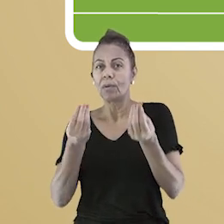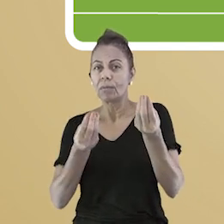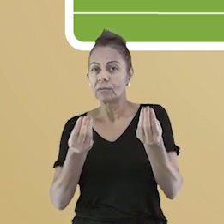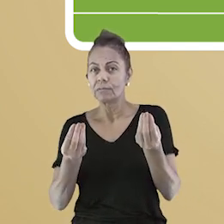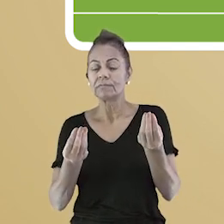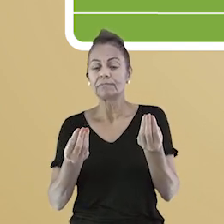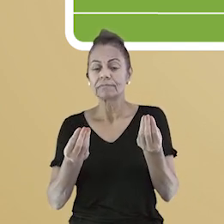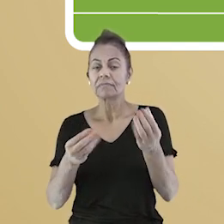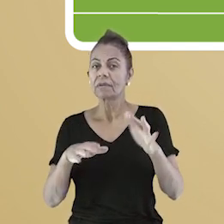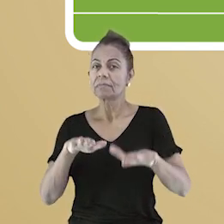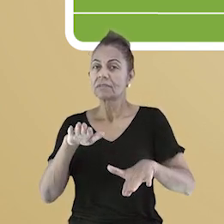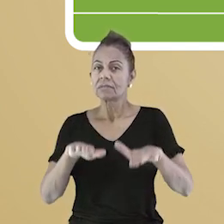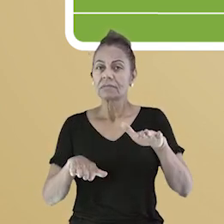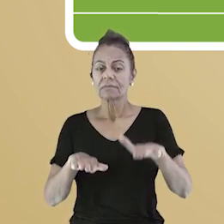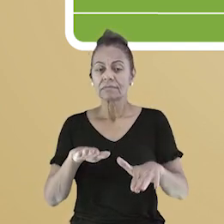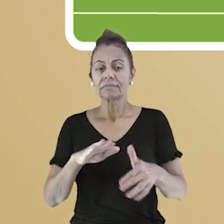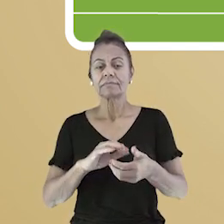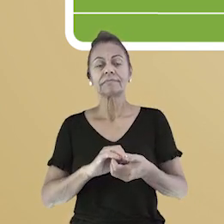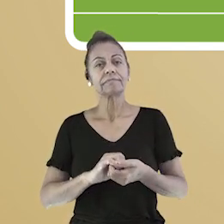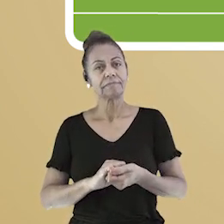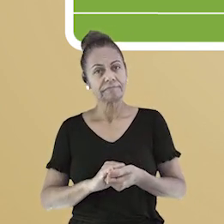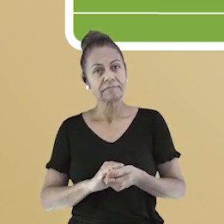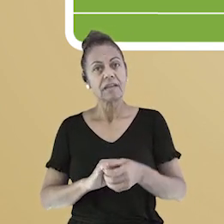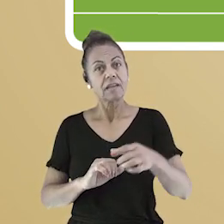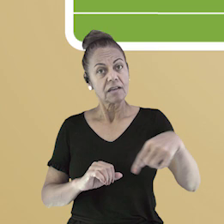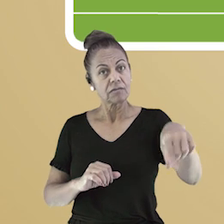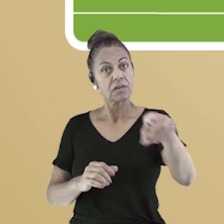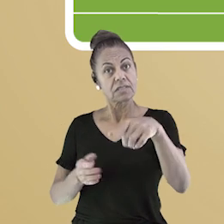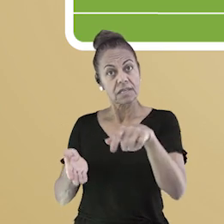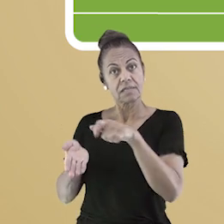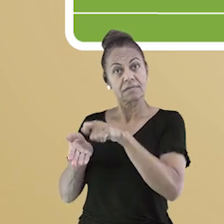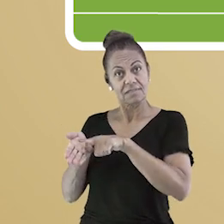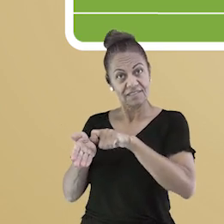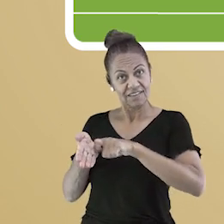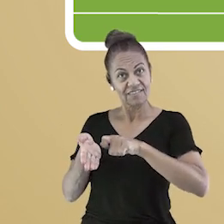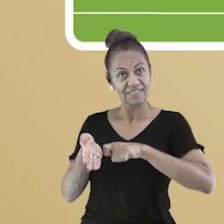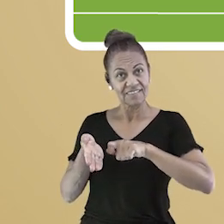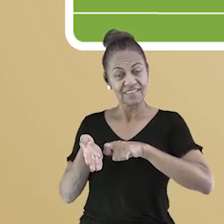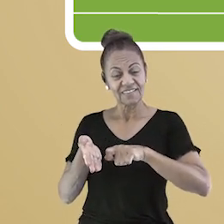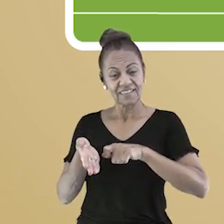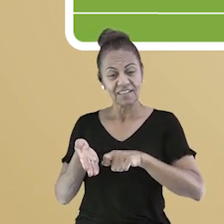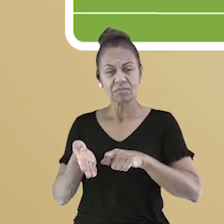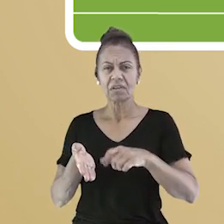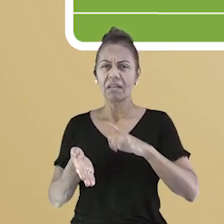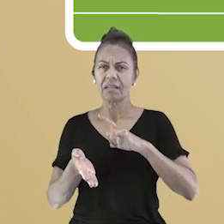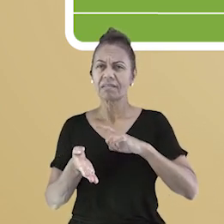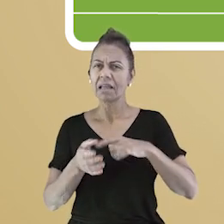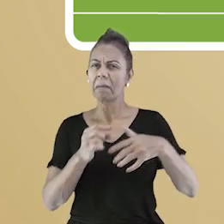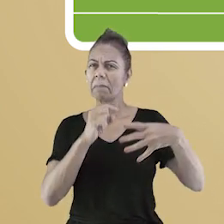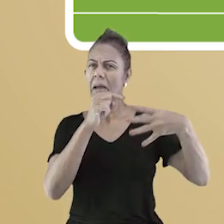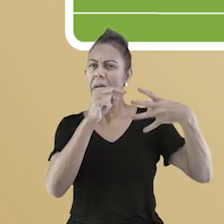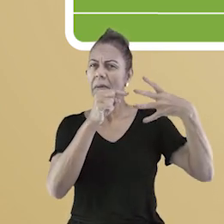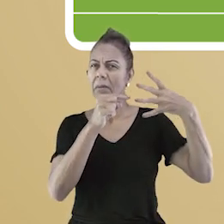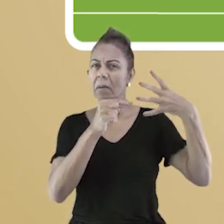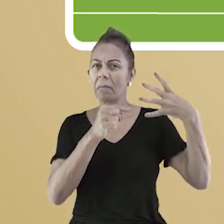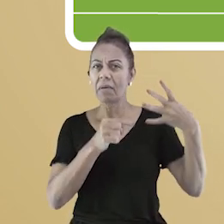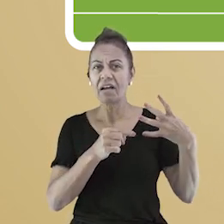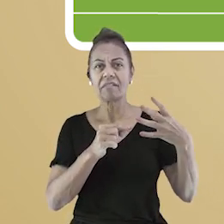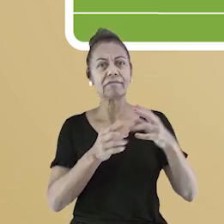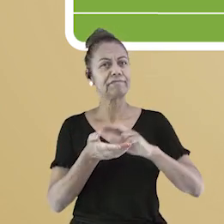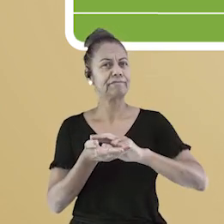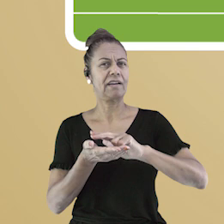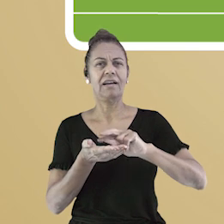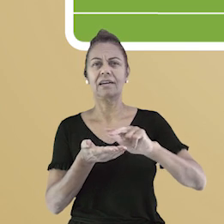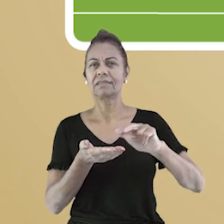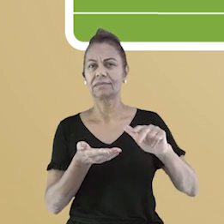tela por um tempo. Você pode aproveitar para corrigir em seu caderno. E é claro que temos sim outros fatores que influenciam, estamos trazendo esses aqui, porque são